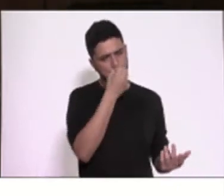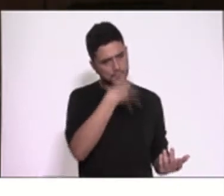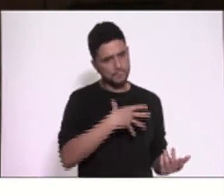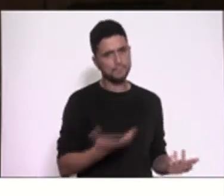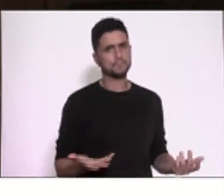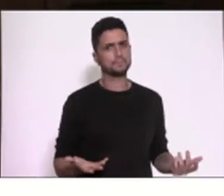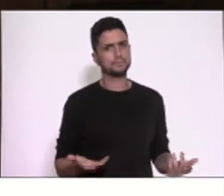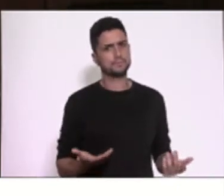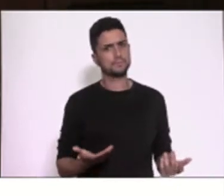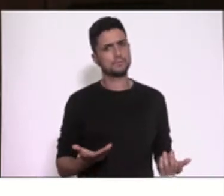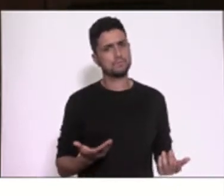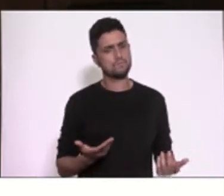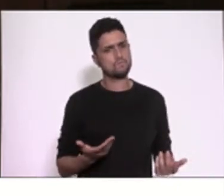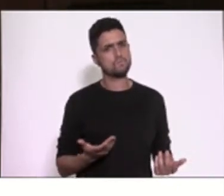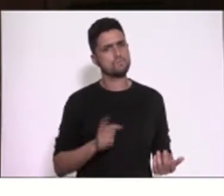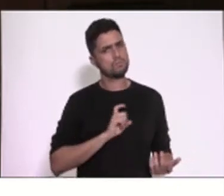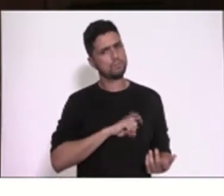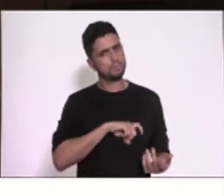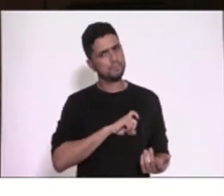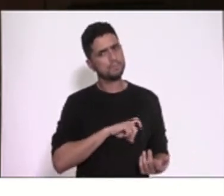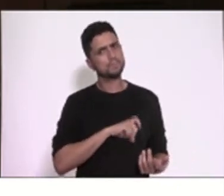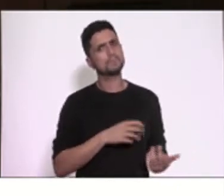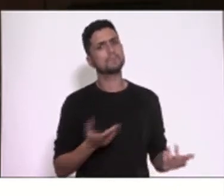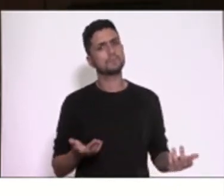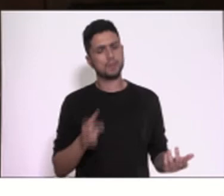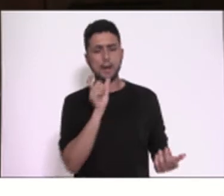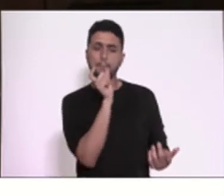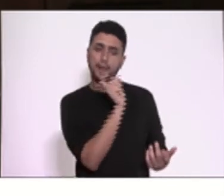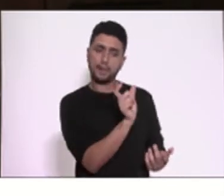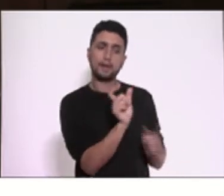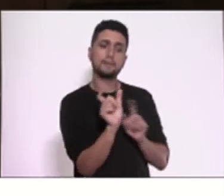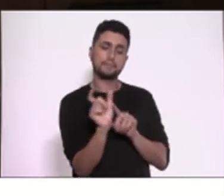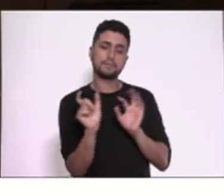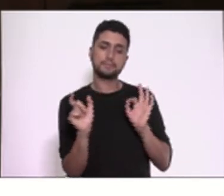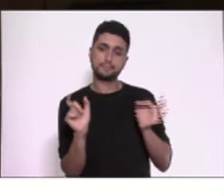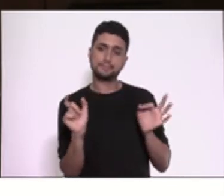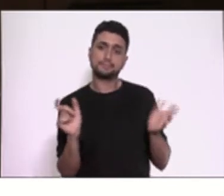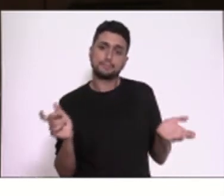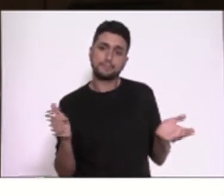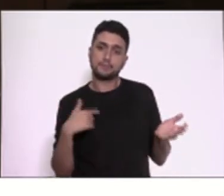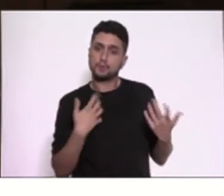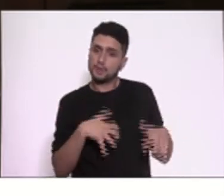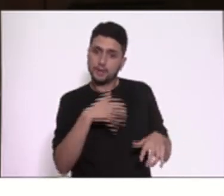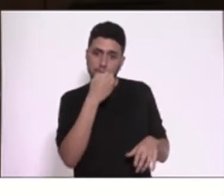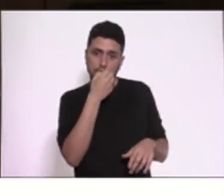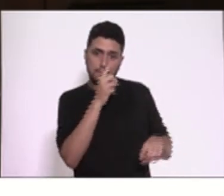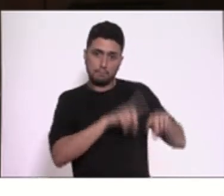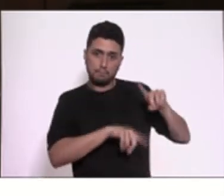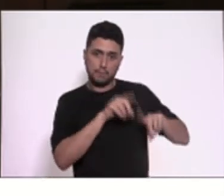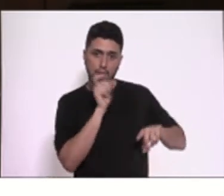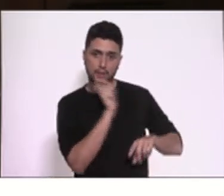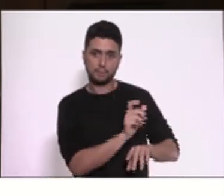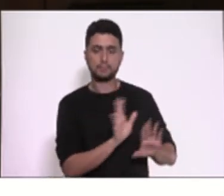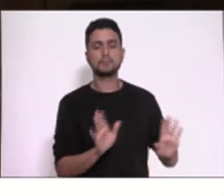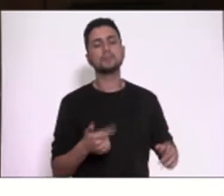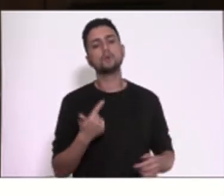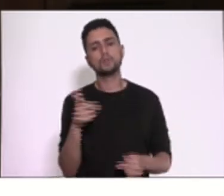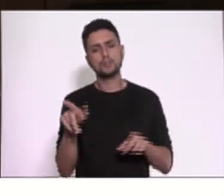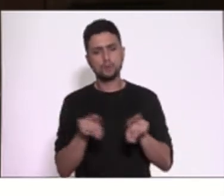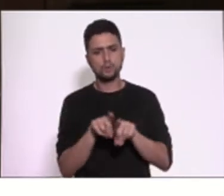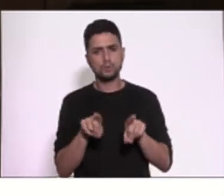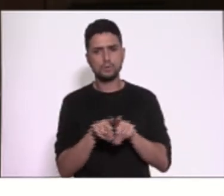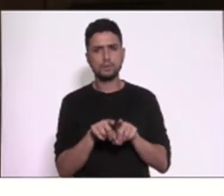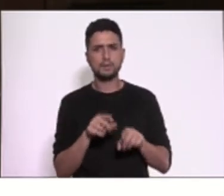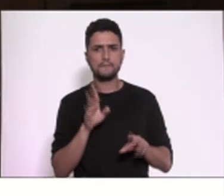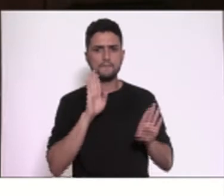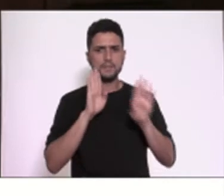uso do vernáculo, vamos dizer assim, porque senão eu vou usar outro termo. Tá? E só para completar, eu vi que certo dia, numa publicação sua, você